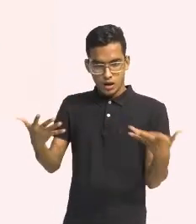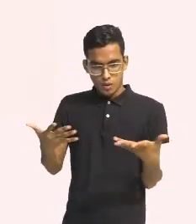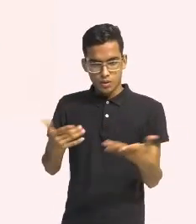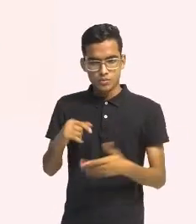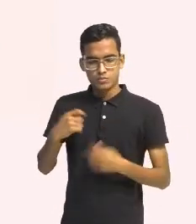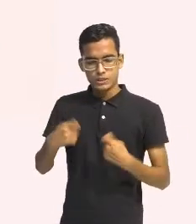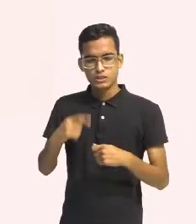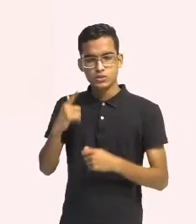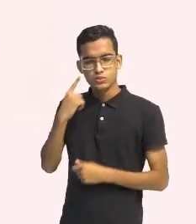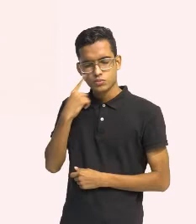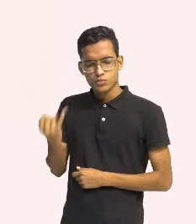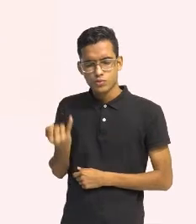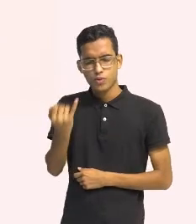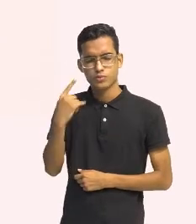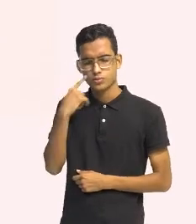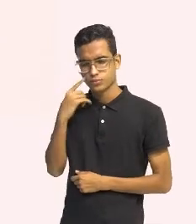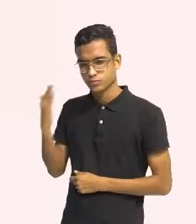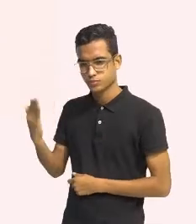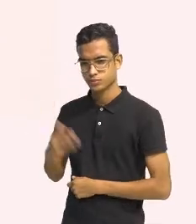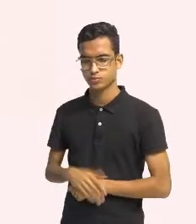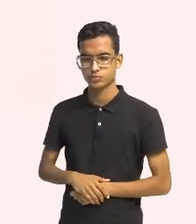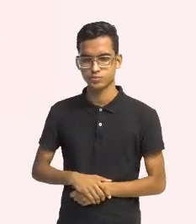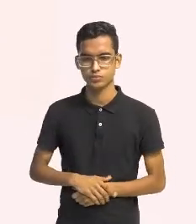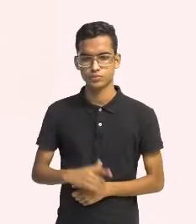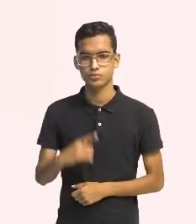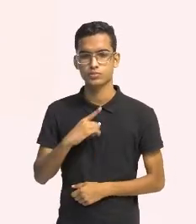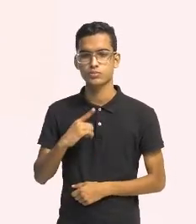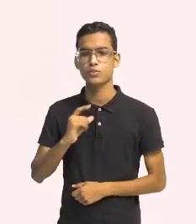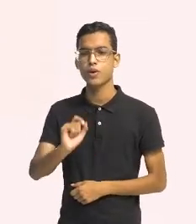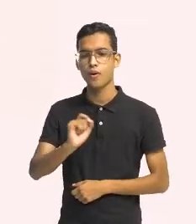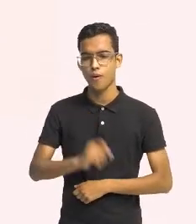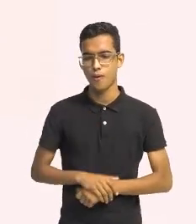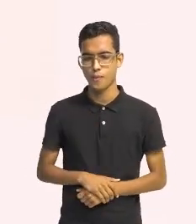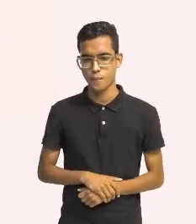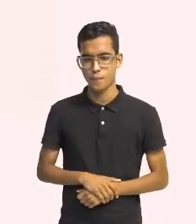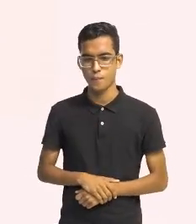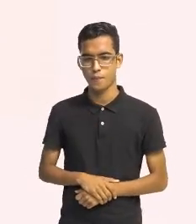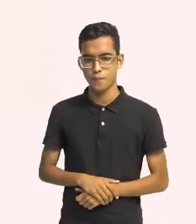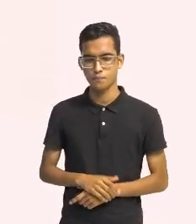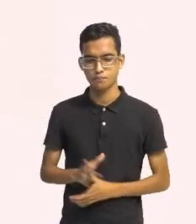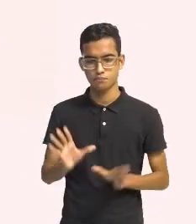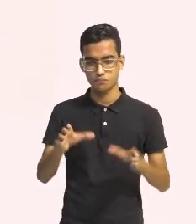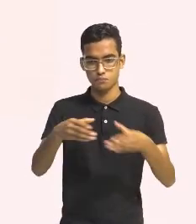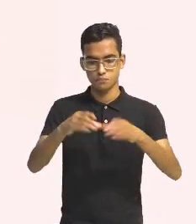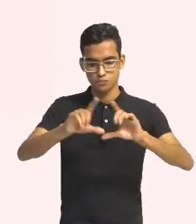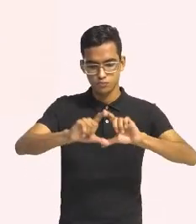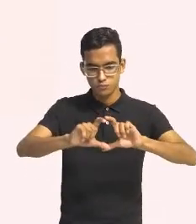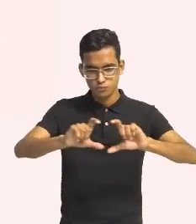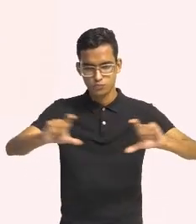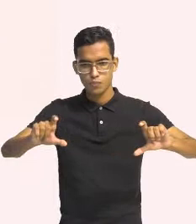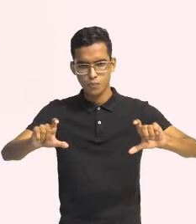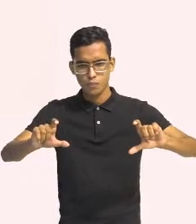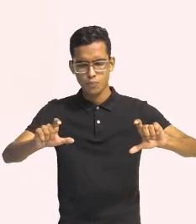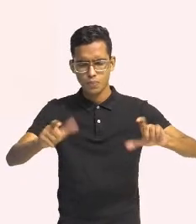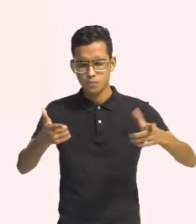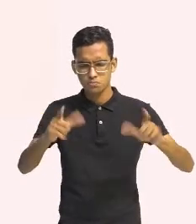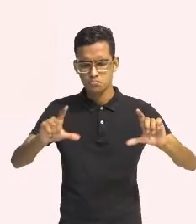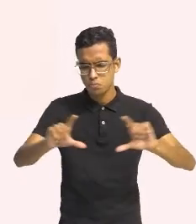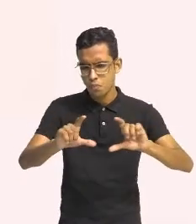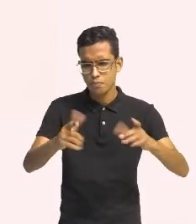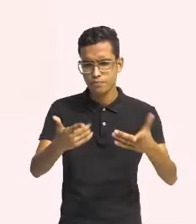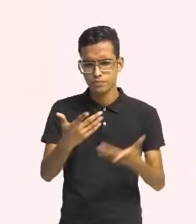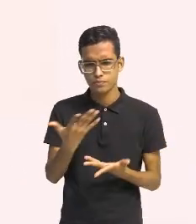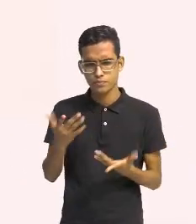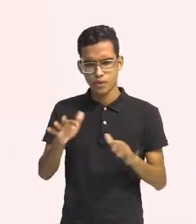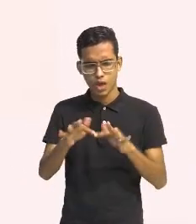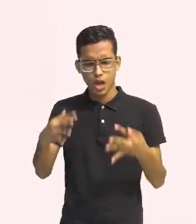bônus. Bora lá, o bônus é essa cadeia aqui, tá? Bem pequenininha pra gente terminar. Opa, pra